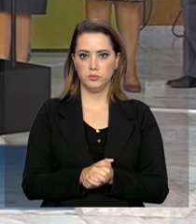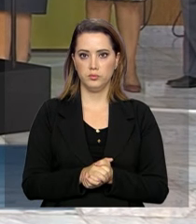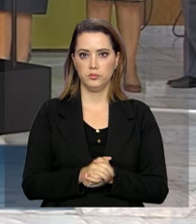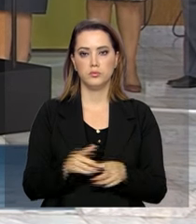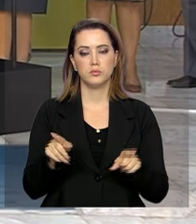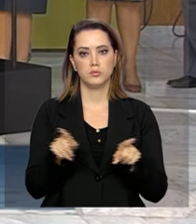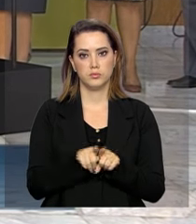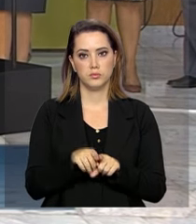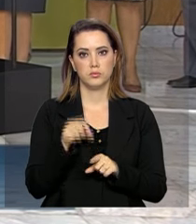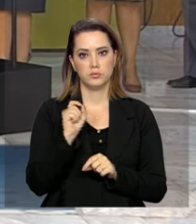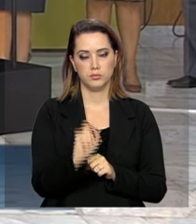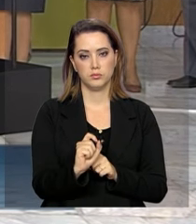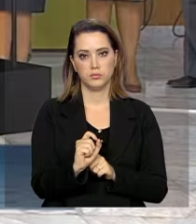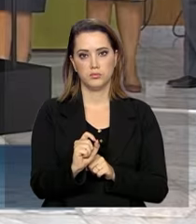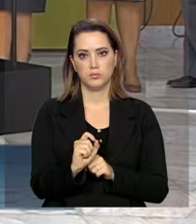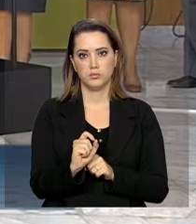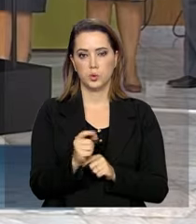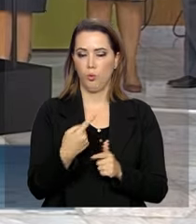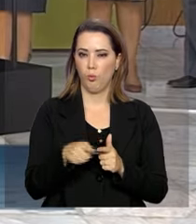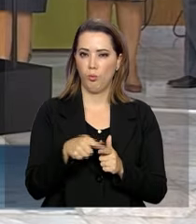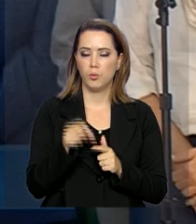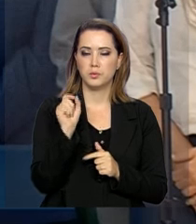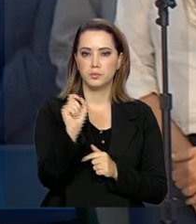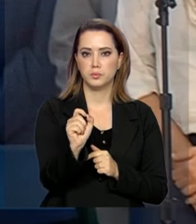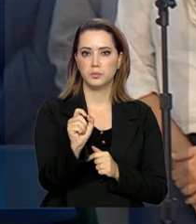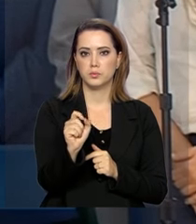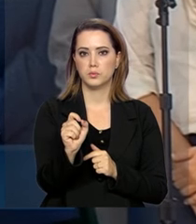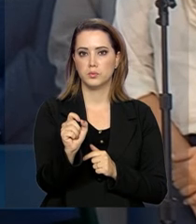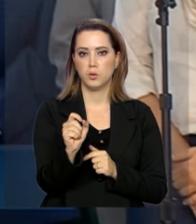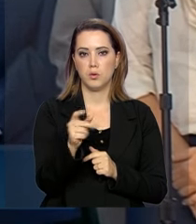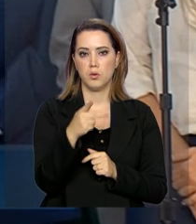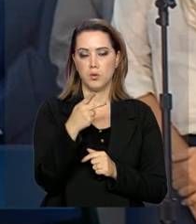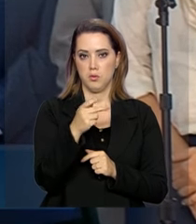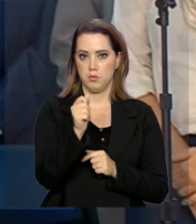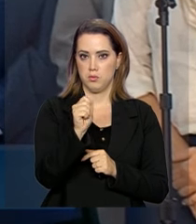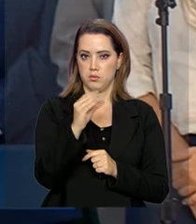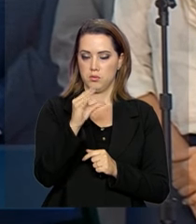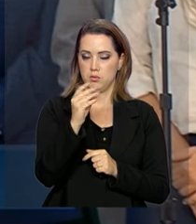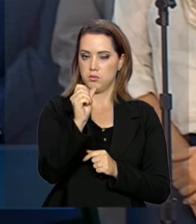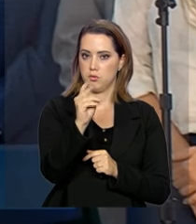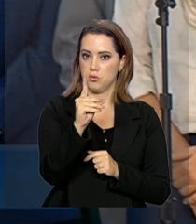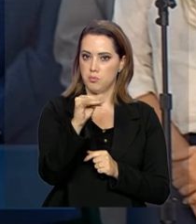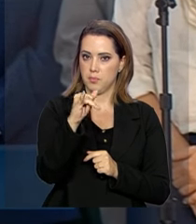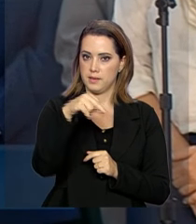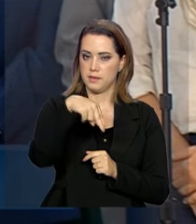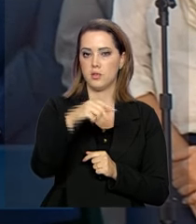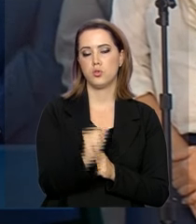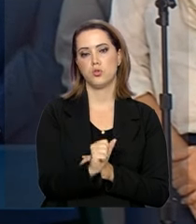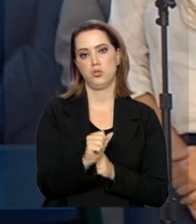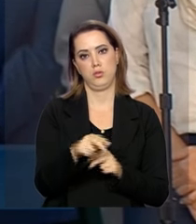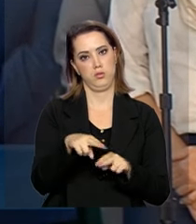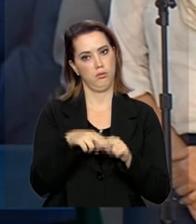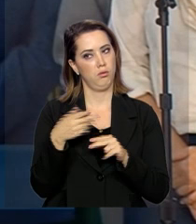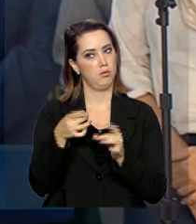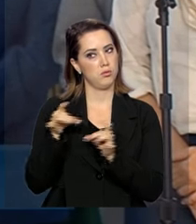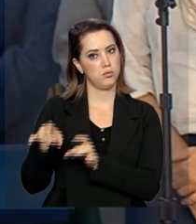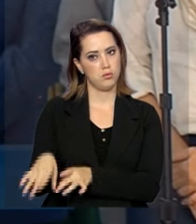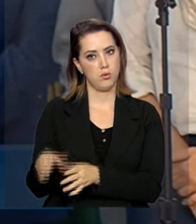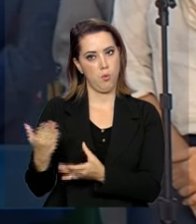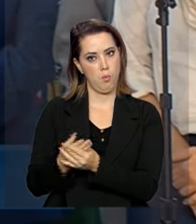que a questão relativa a Pasadena tinha sido arquivada pelo senhor procurador.